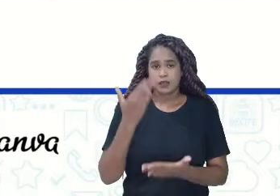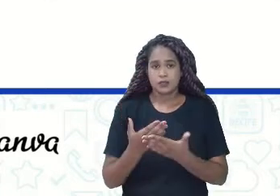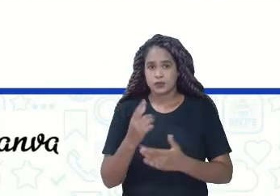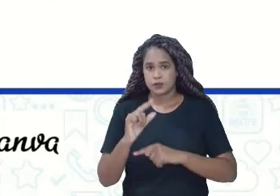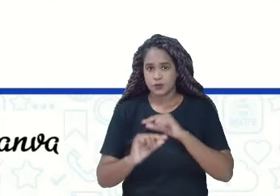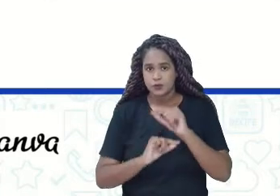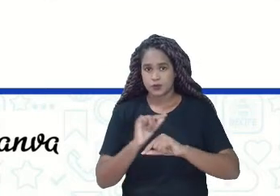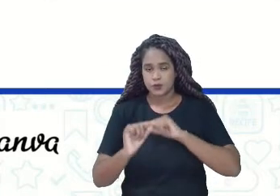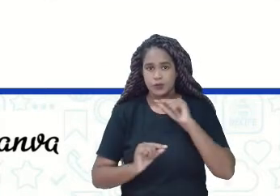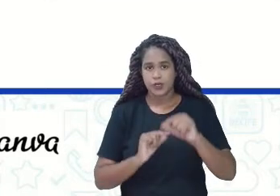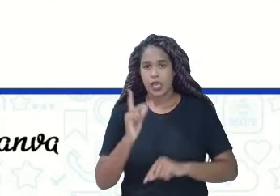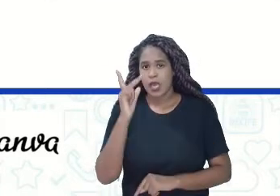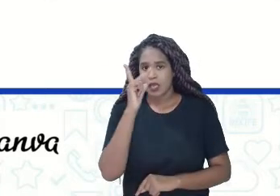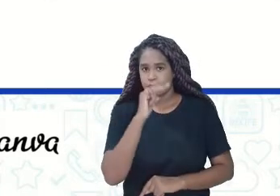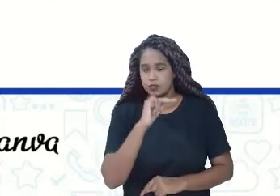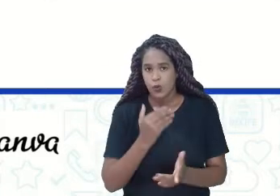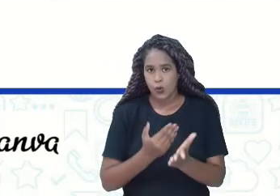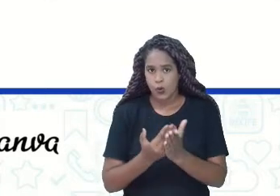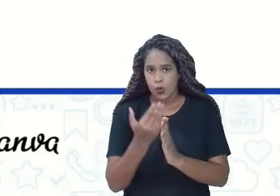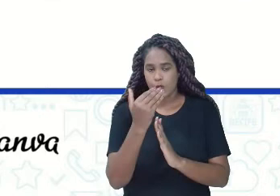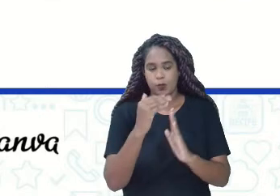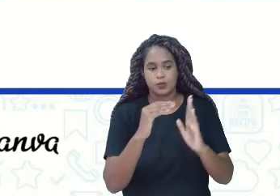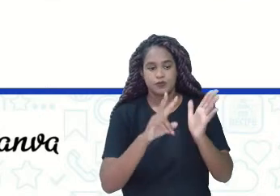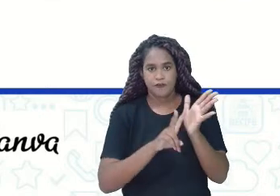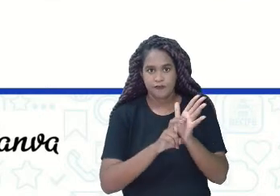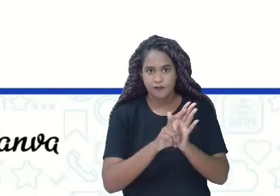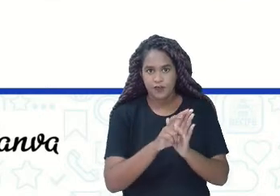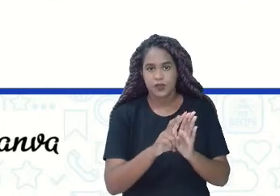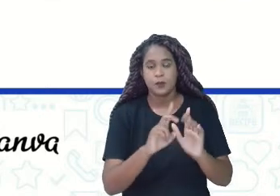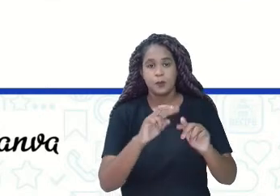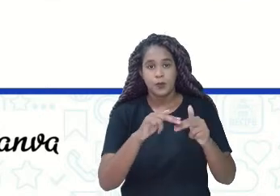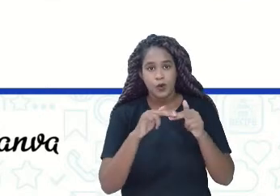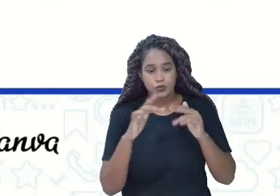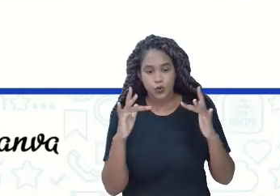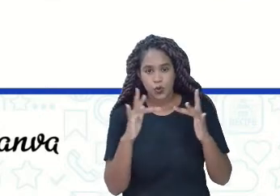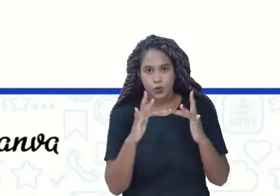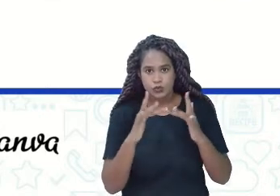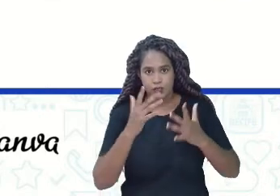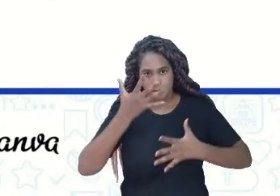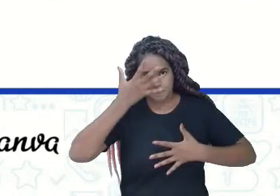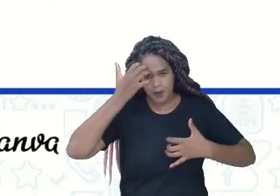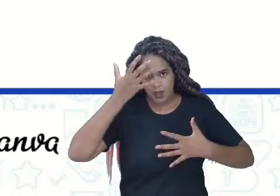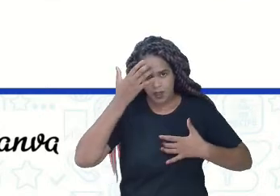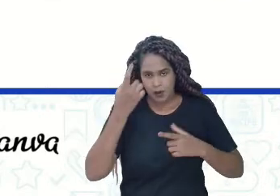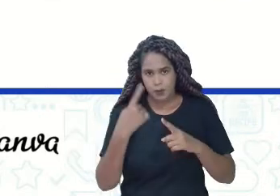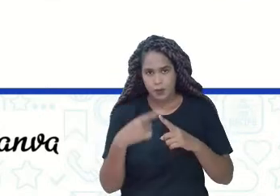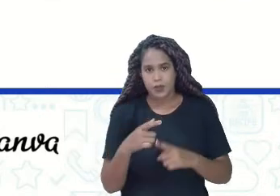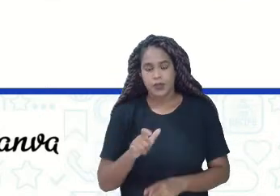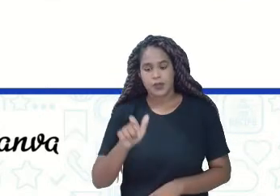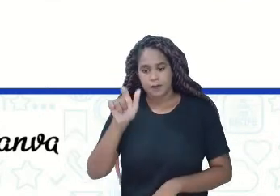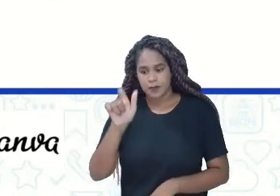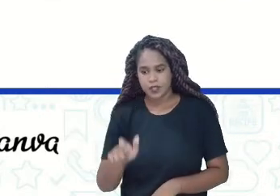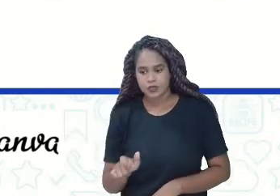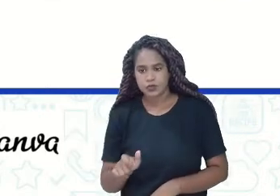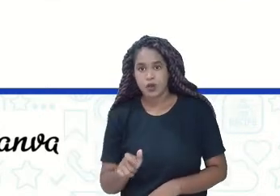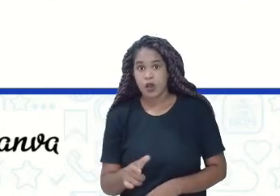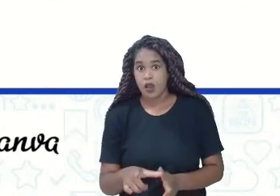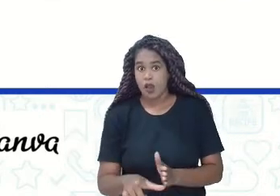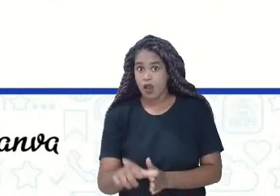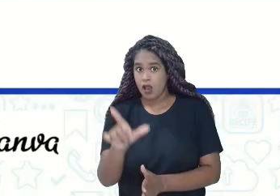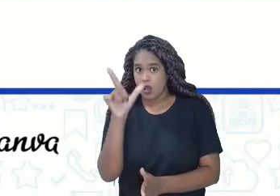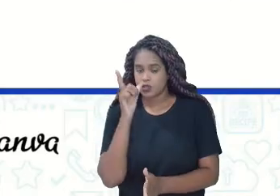contato com o sangue infectado de chimpanzés, quando o homem caçava esses animais para se alimentar. Então, acredita-se que